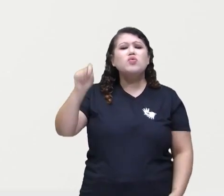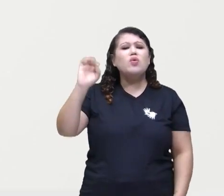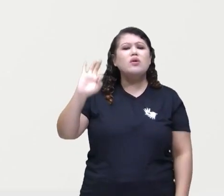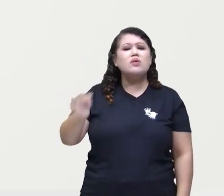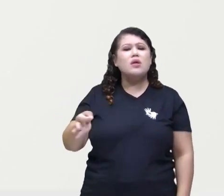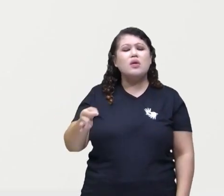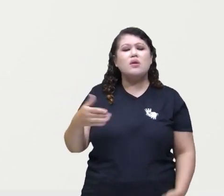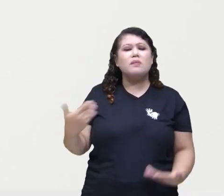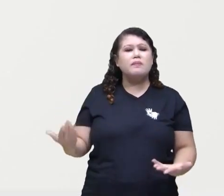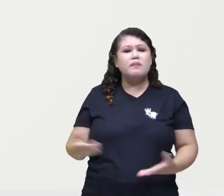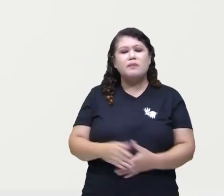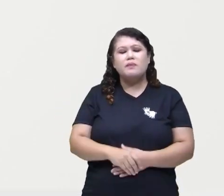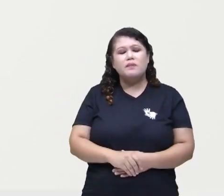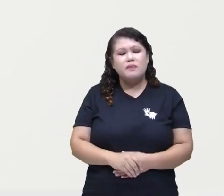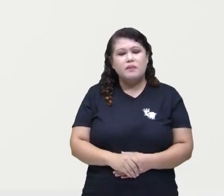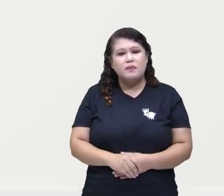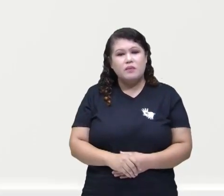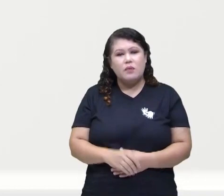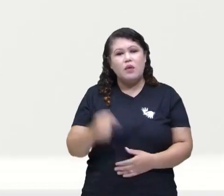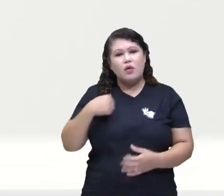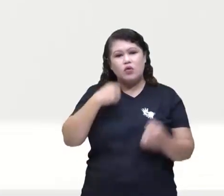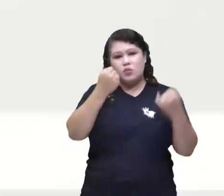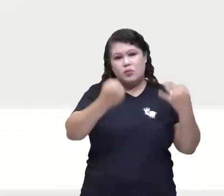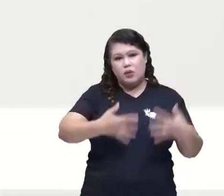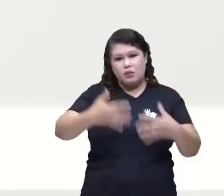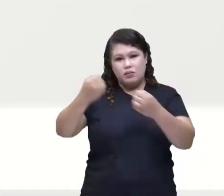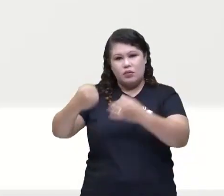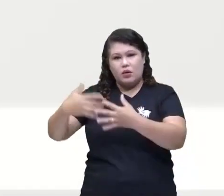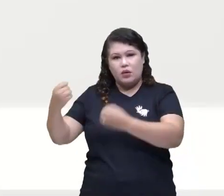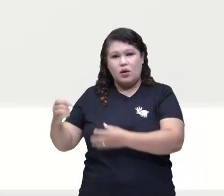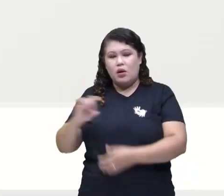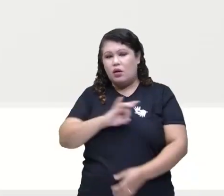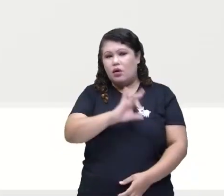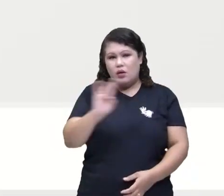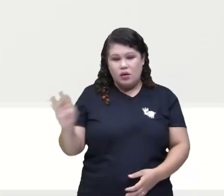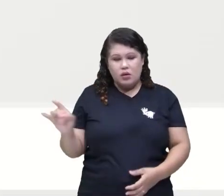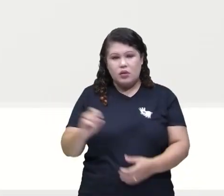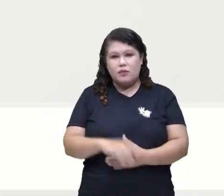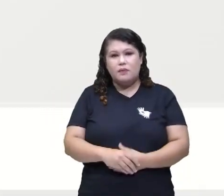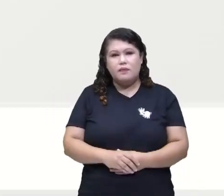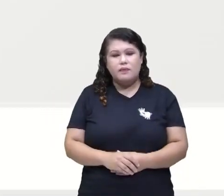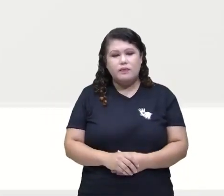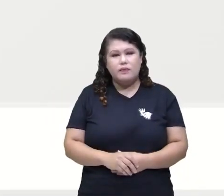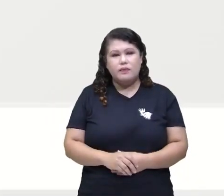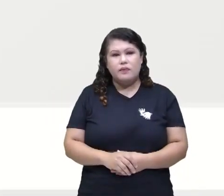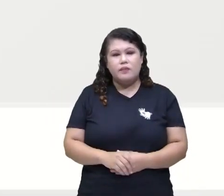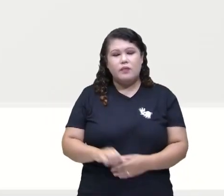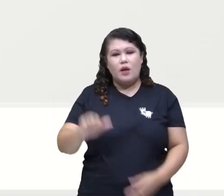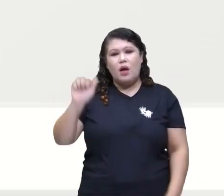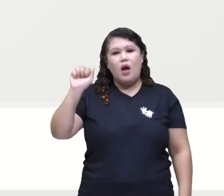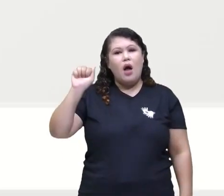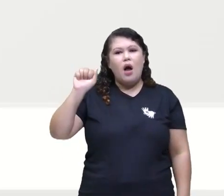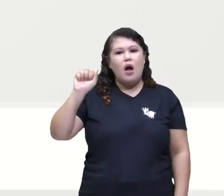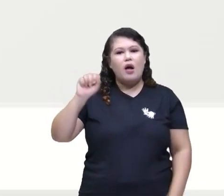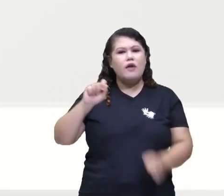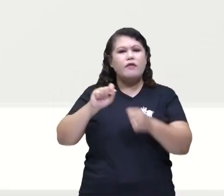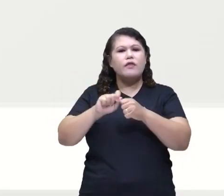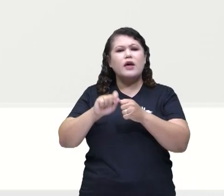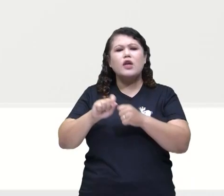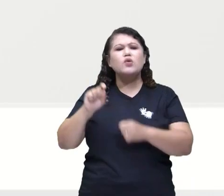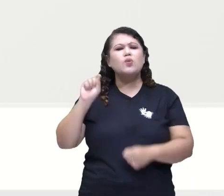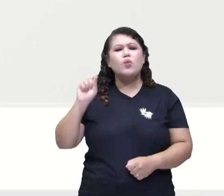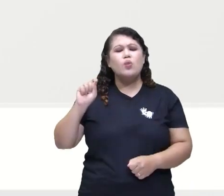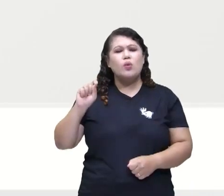para vocês o que significa cada imagem dessa, certo? A primeira, o que ele fez? Ele colocou